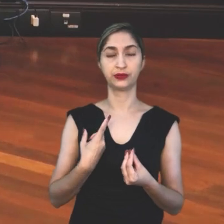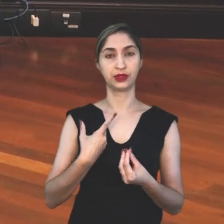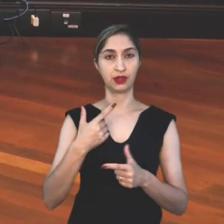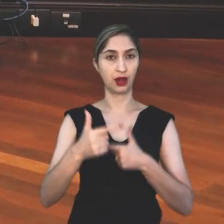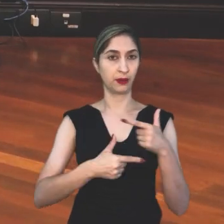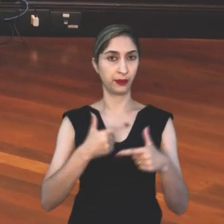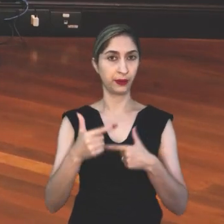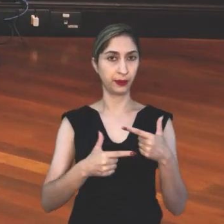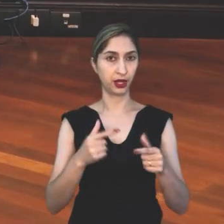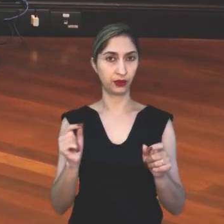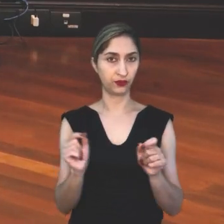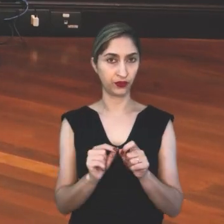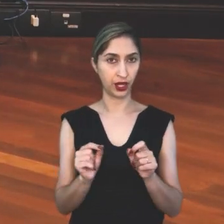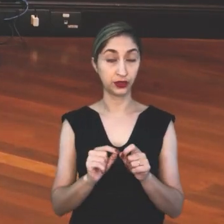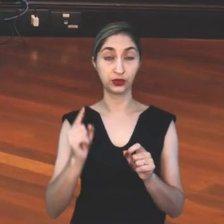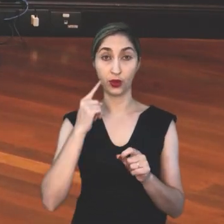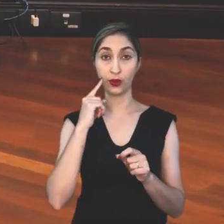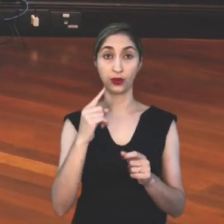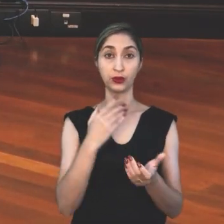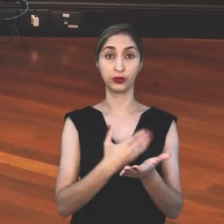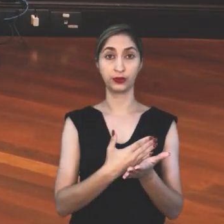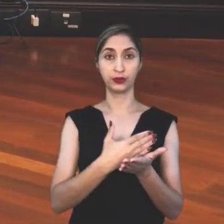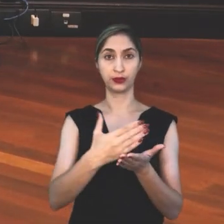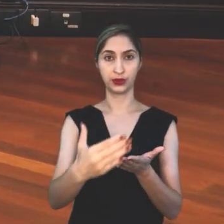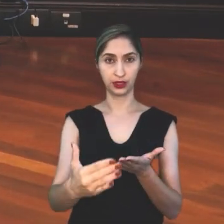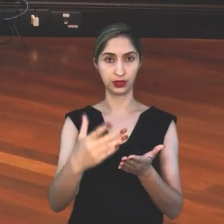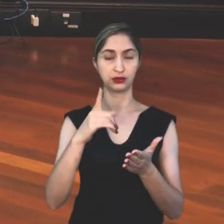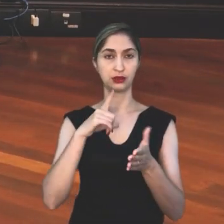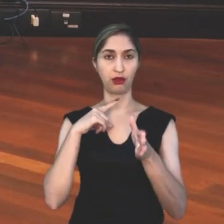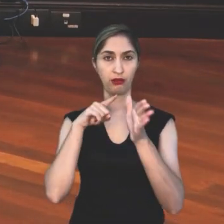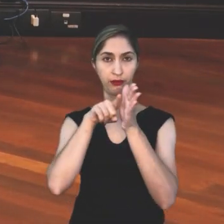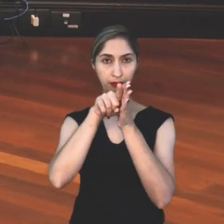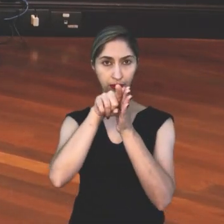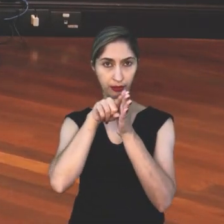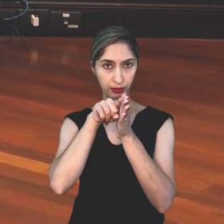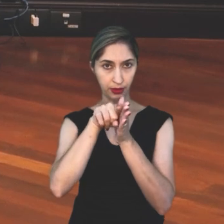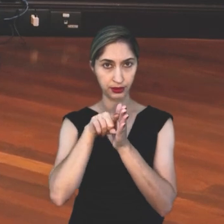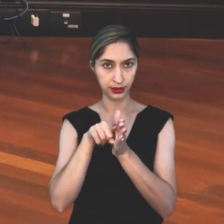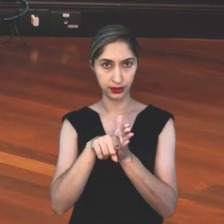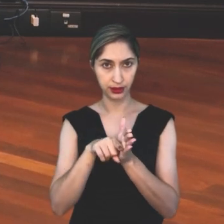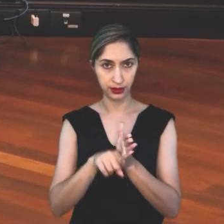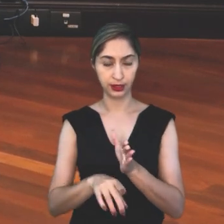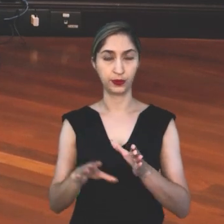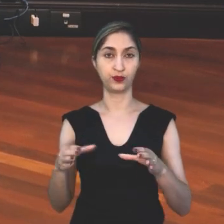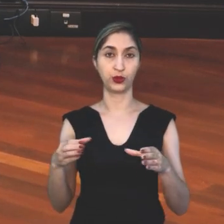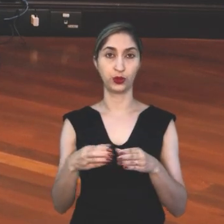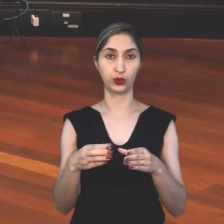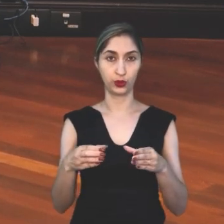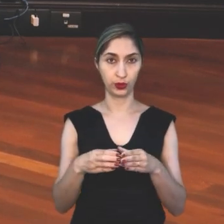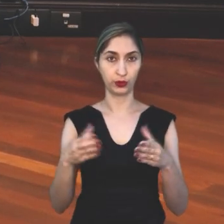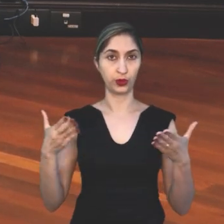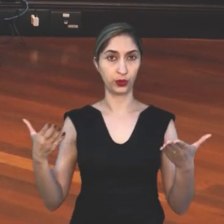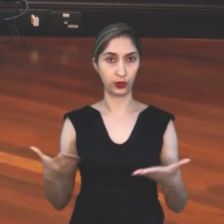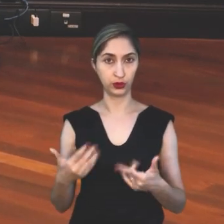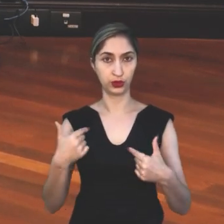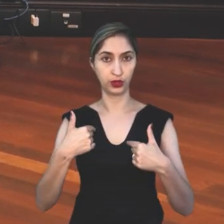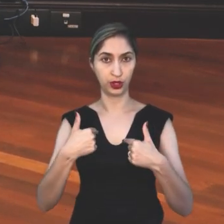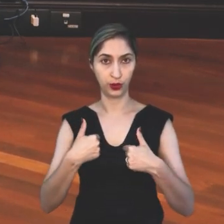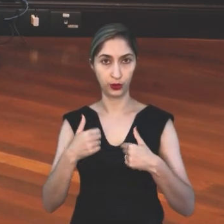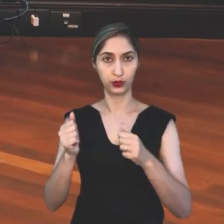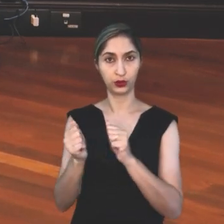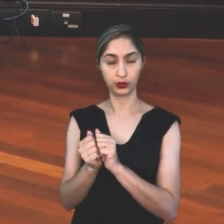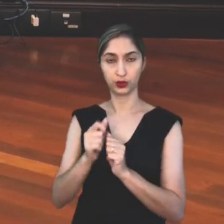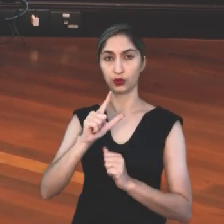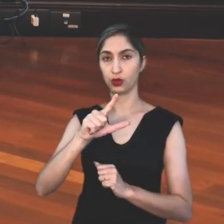que, né, que a gente partiu para esse trabalho? Então, inicialmente, deu essas pesquisas, né,